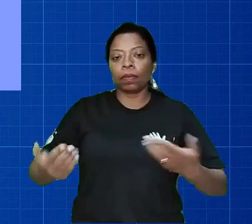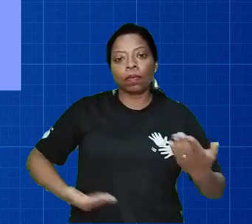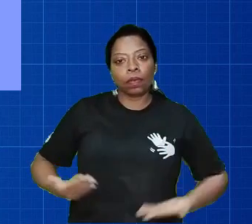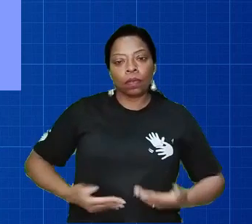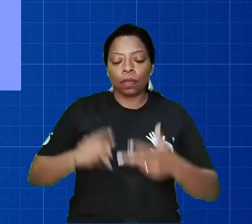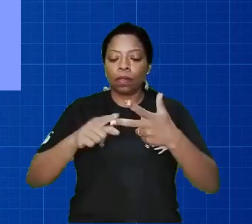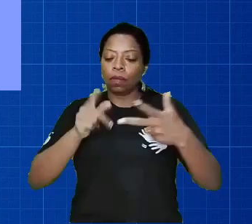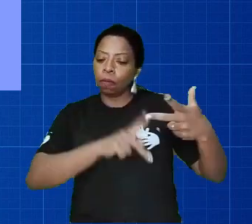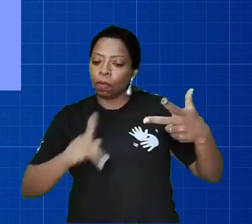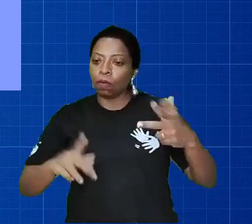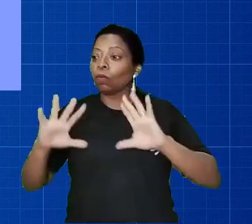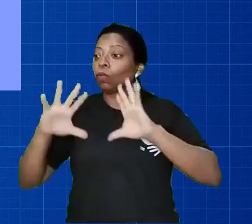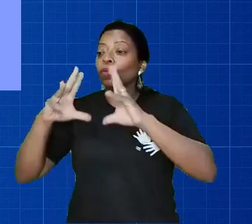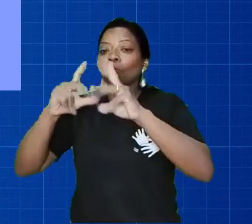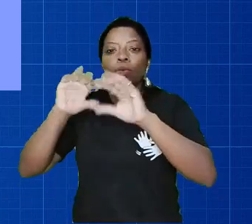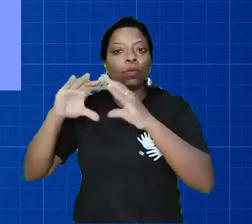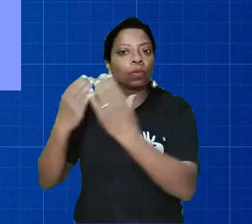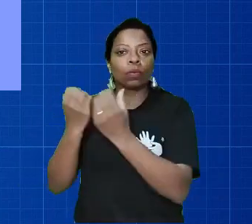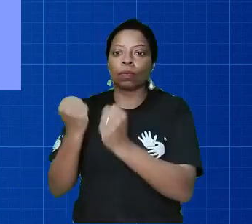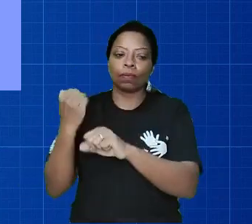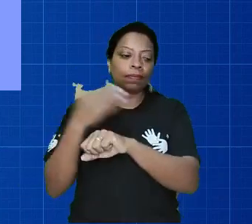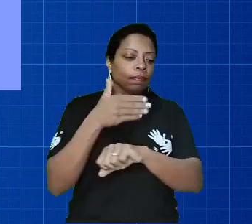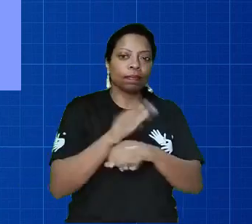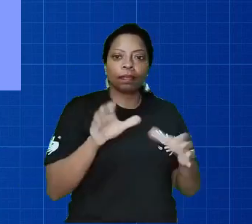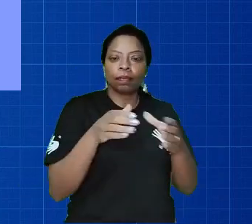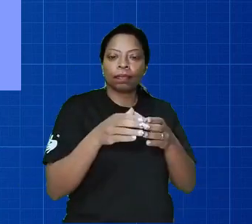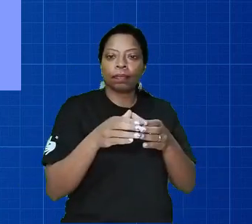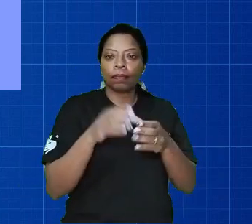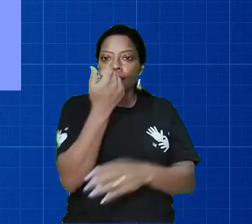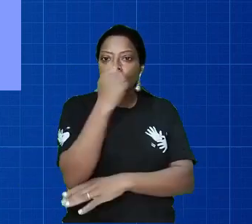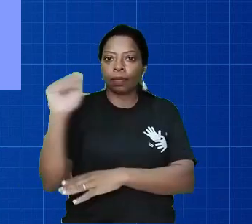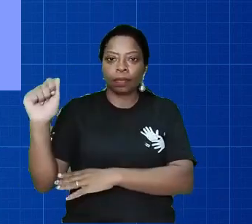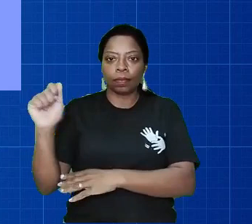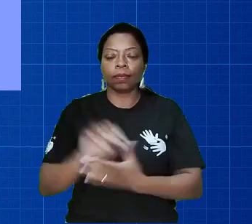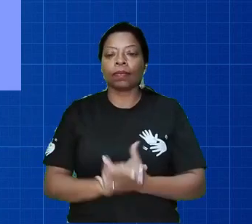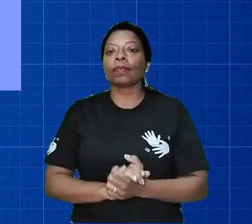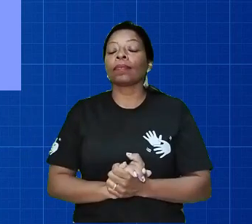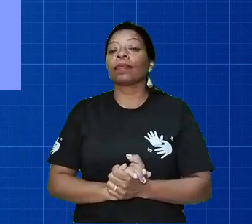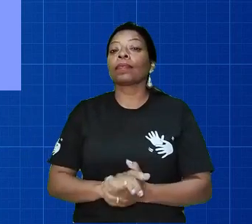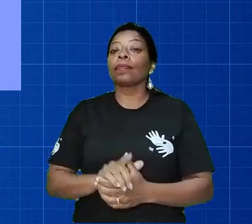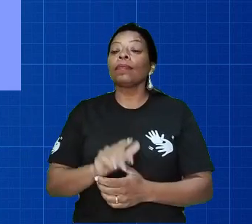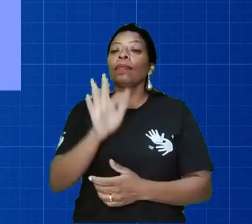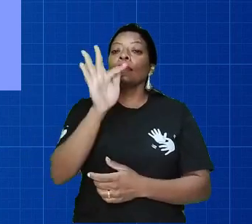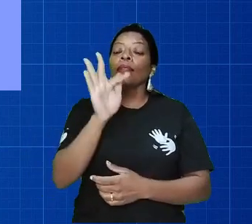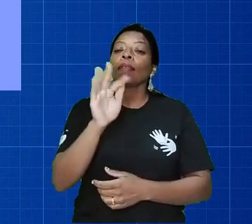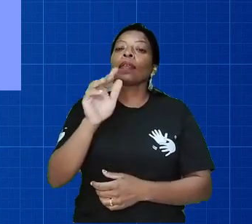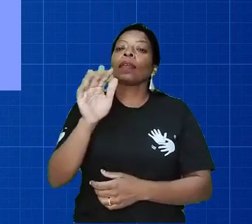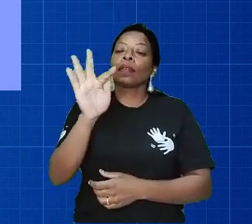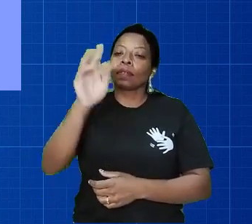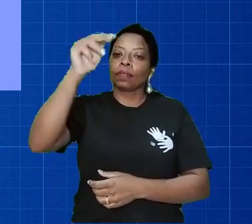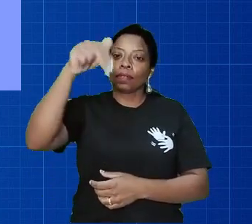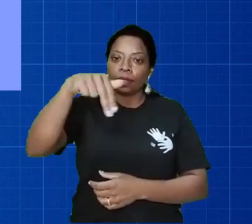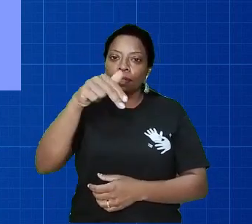de toda a comunidade escolar. Para o FNDE, a APPF ela é uma